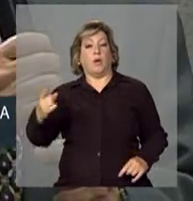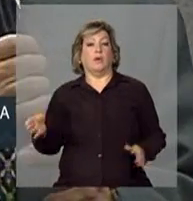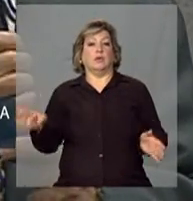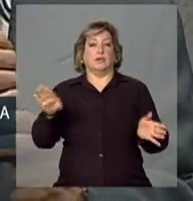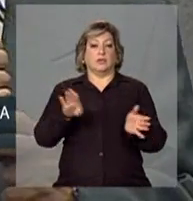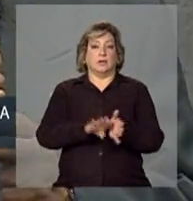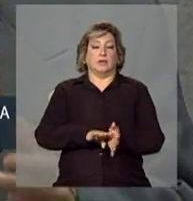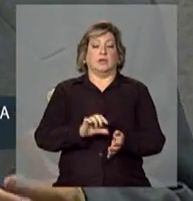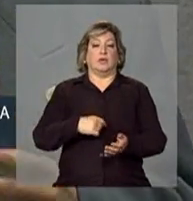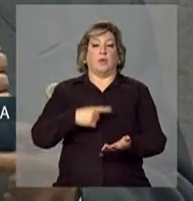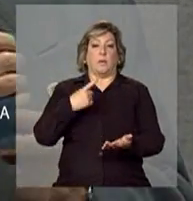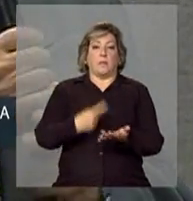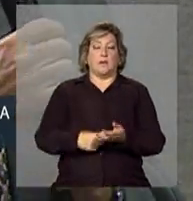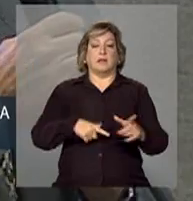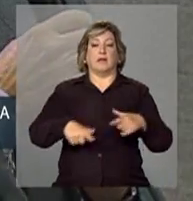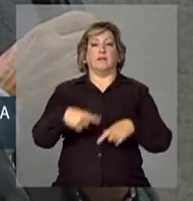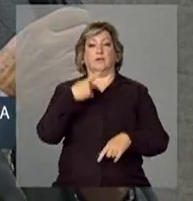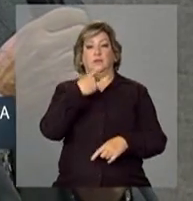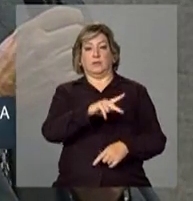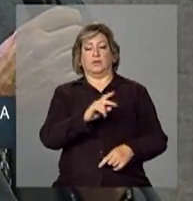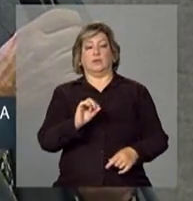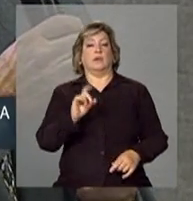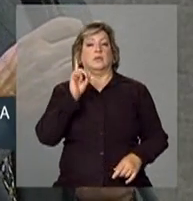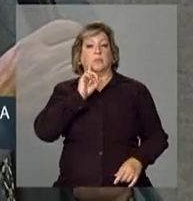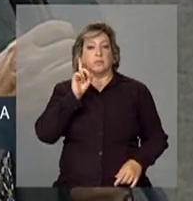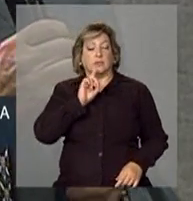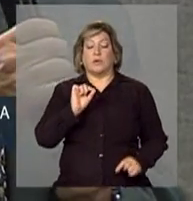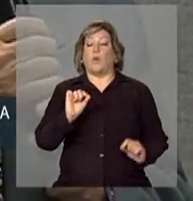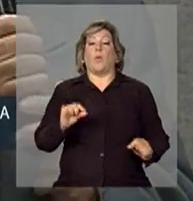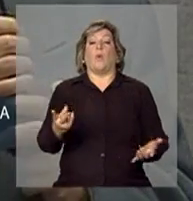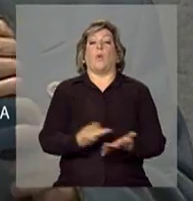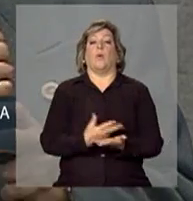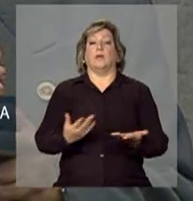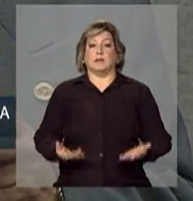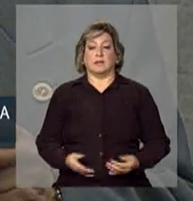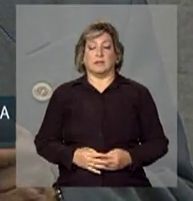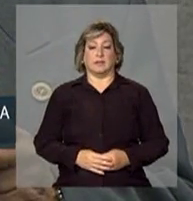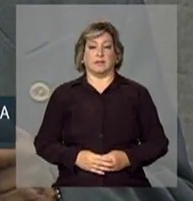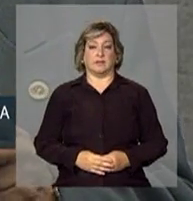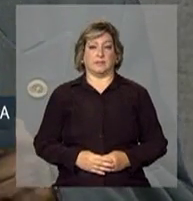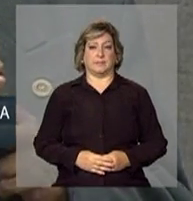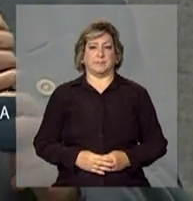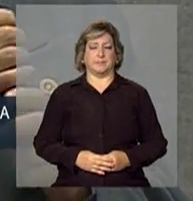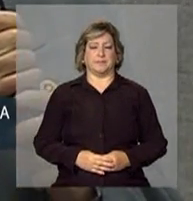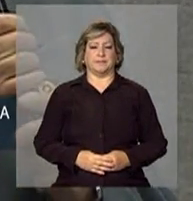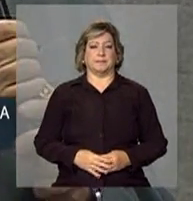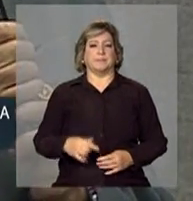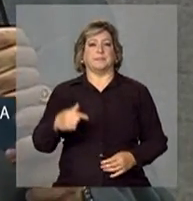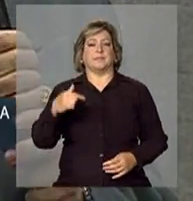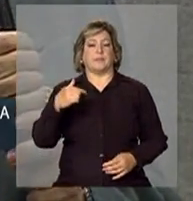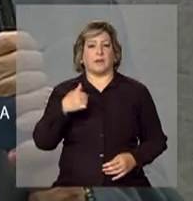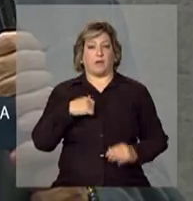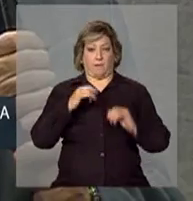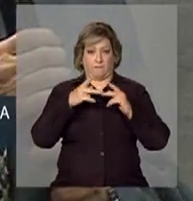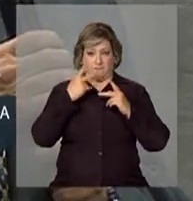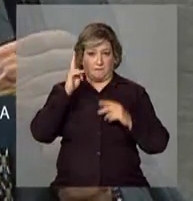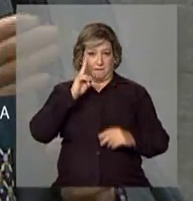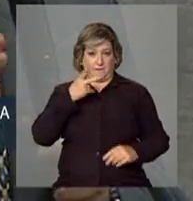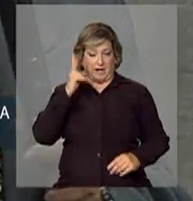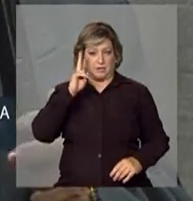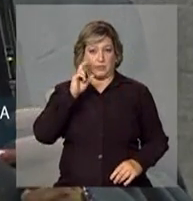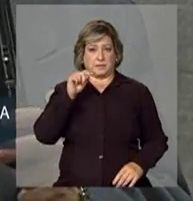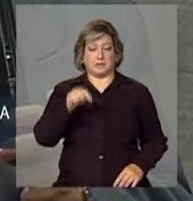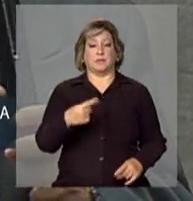Estado norte-americano. E o que acontece? Eu chamo a atenção porque...